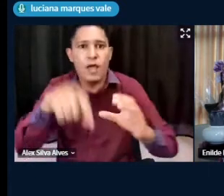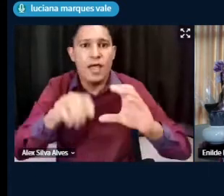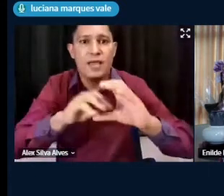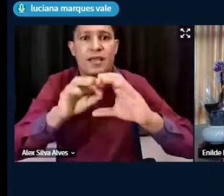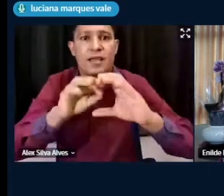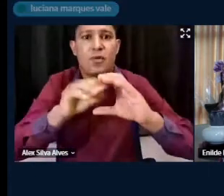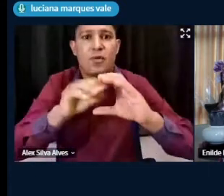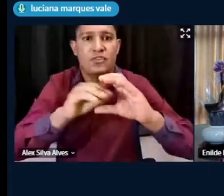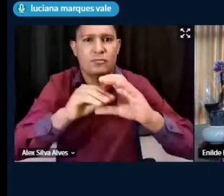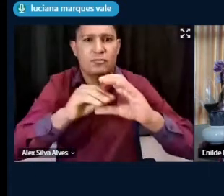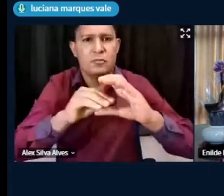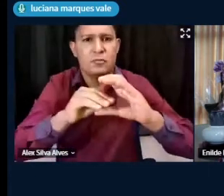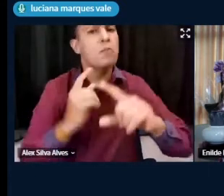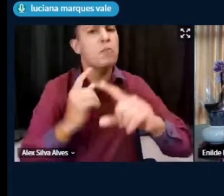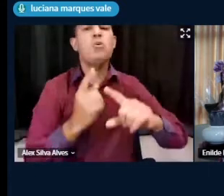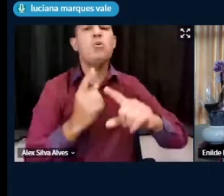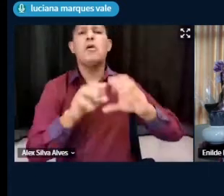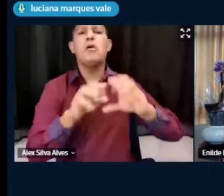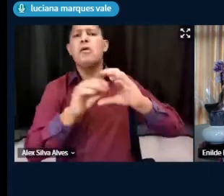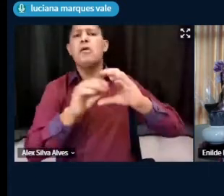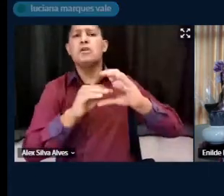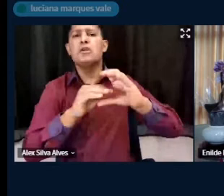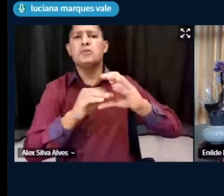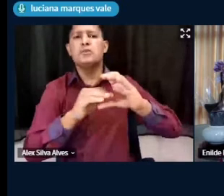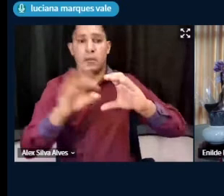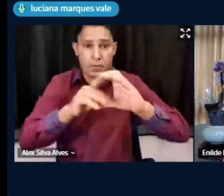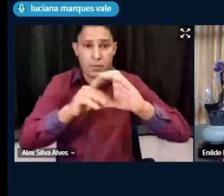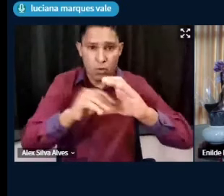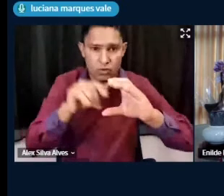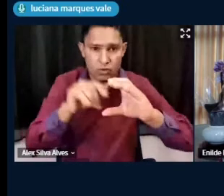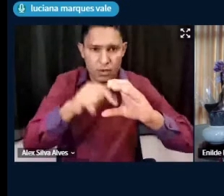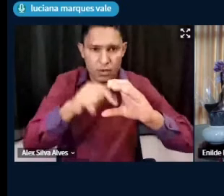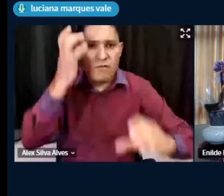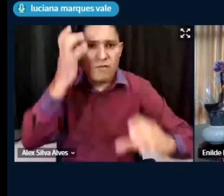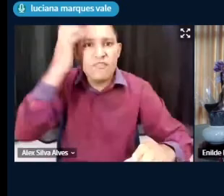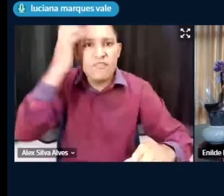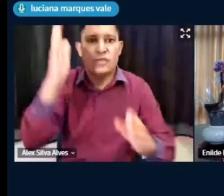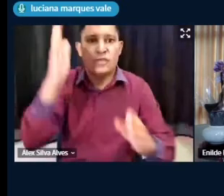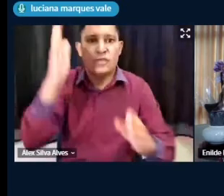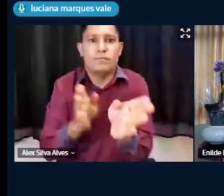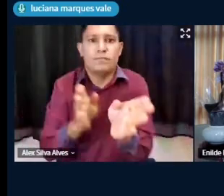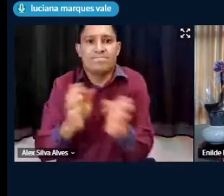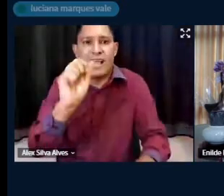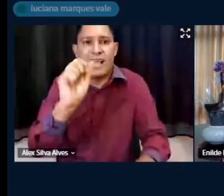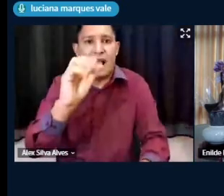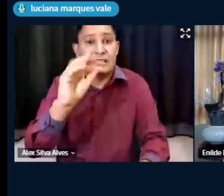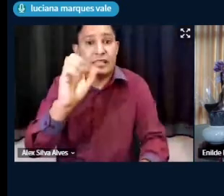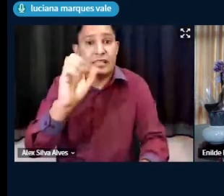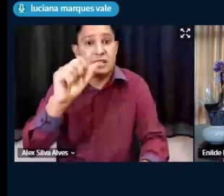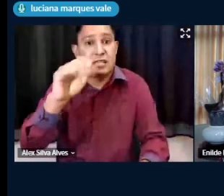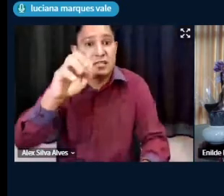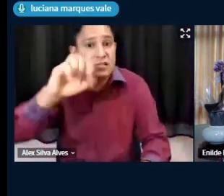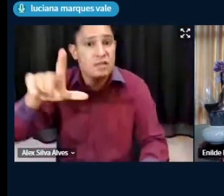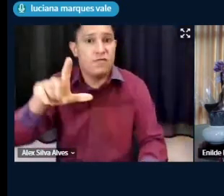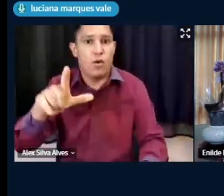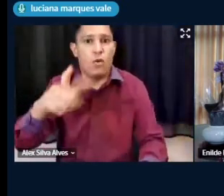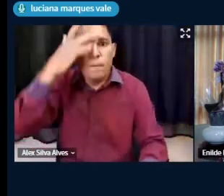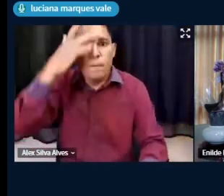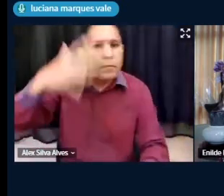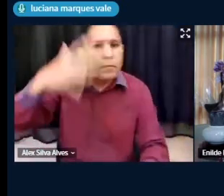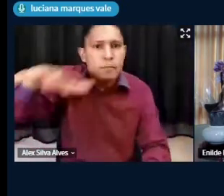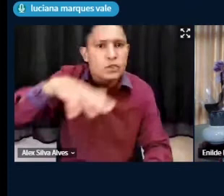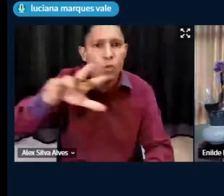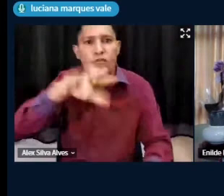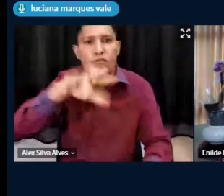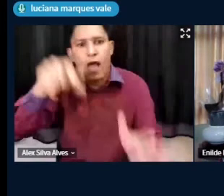conceito do sinal termo, e o quarto, o QR Code, que seria a representação do